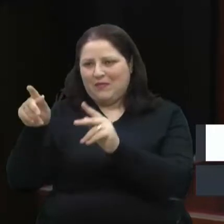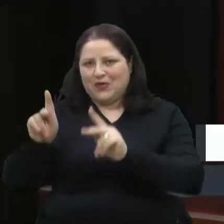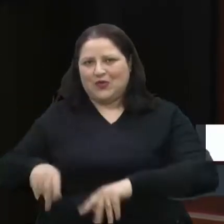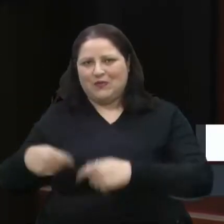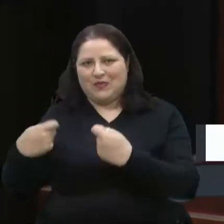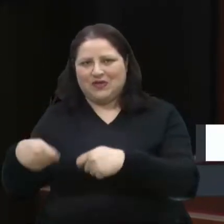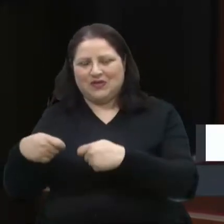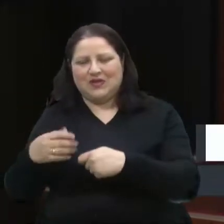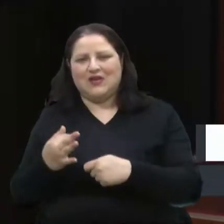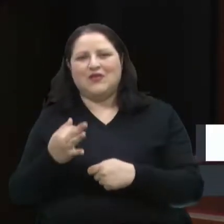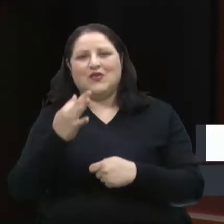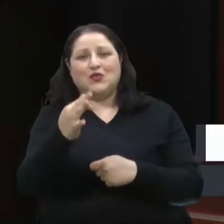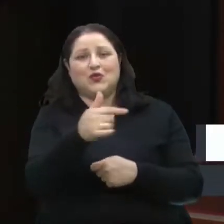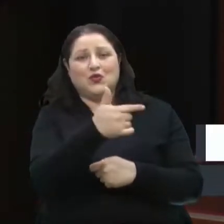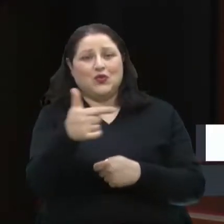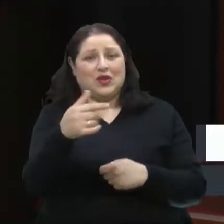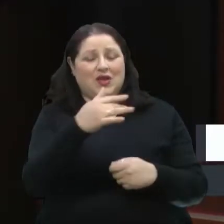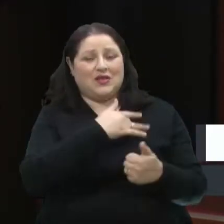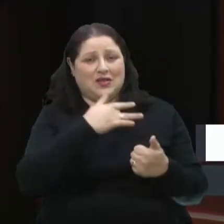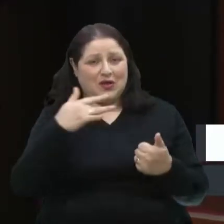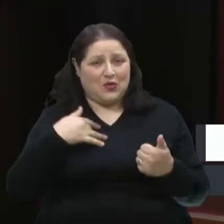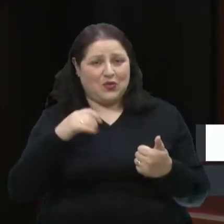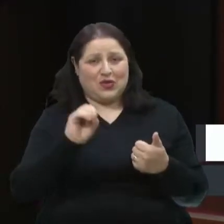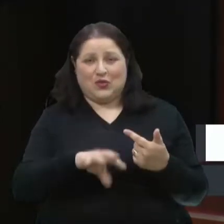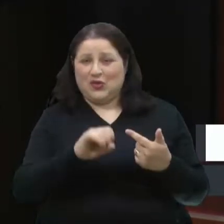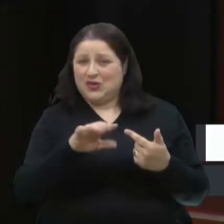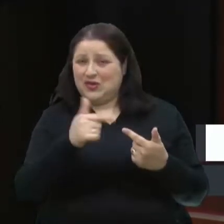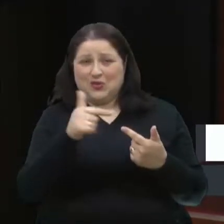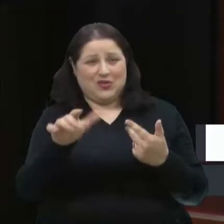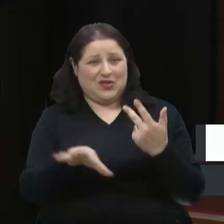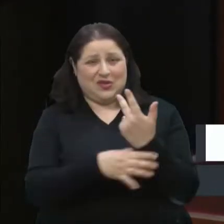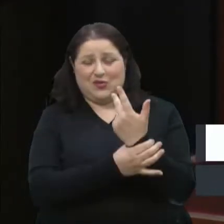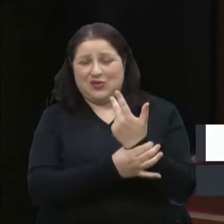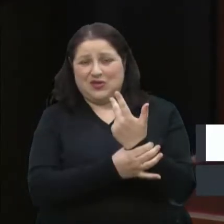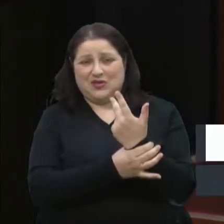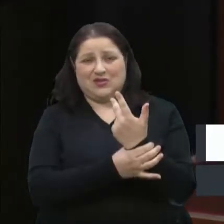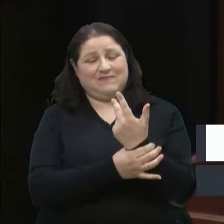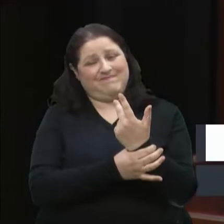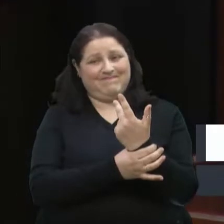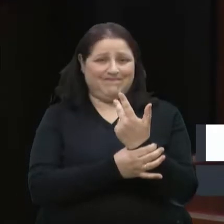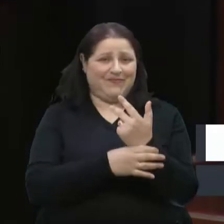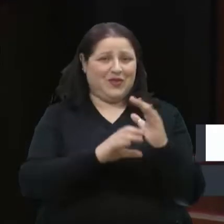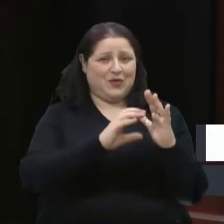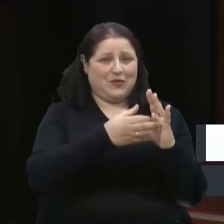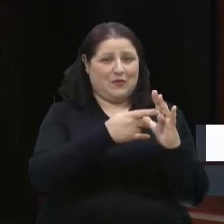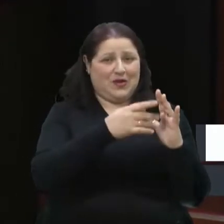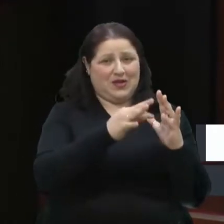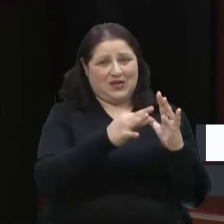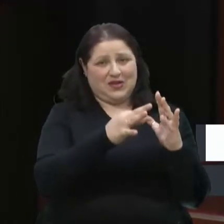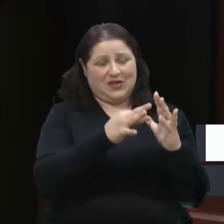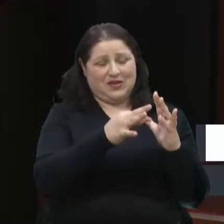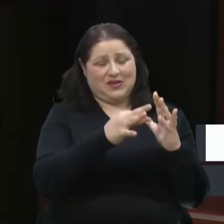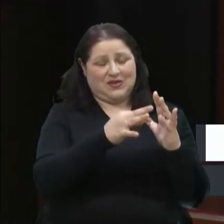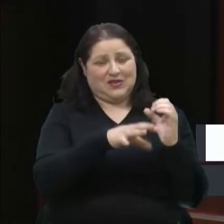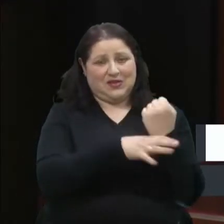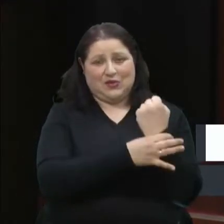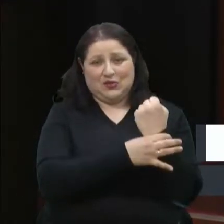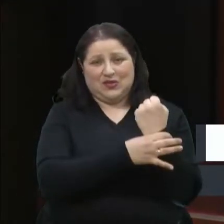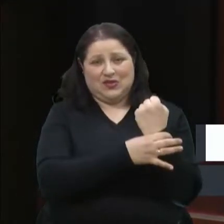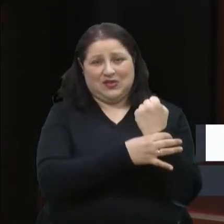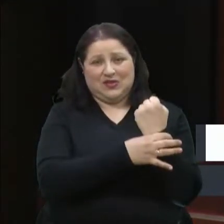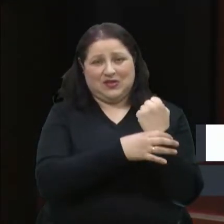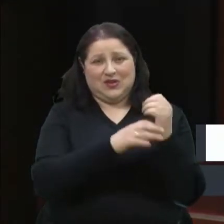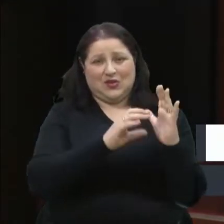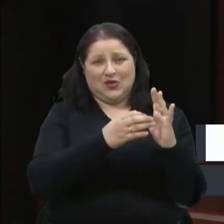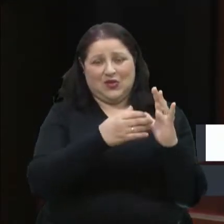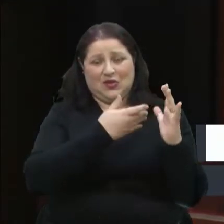saúde, tu não vai mais ter educação, tu não vai mais ter segurança. Aliás, segurança no governo PT vai ser despachada.